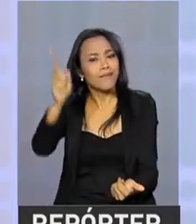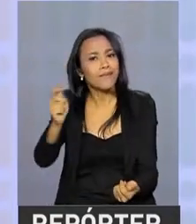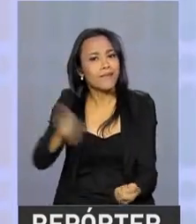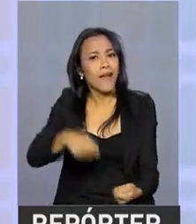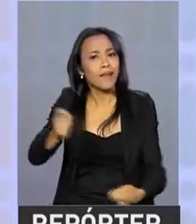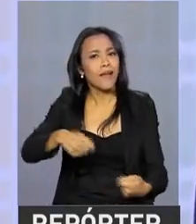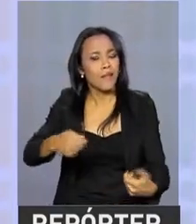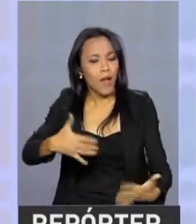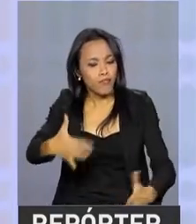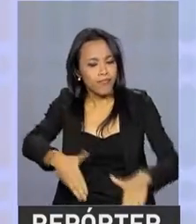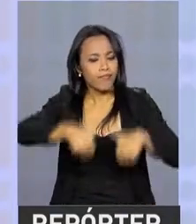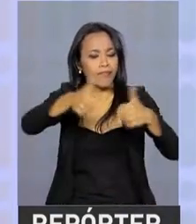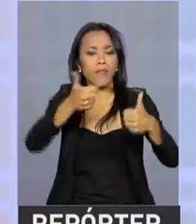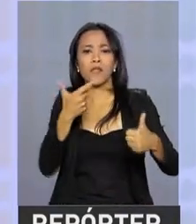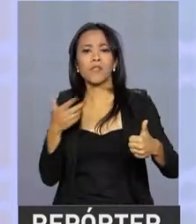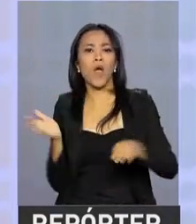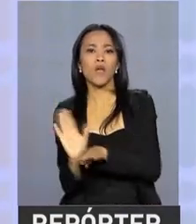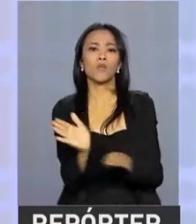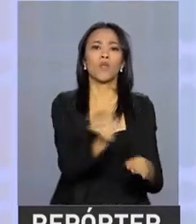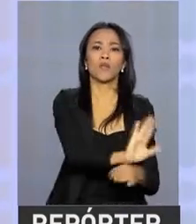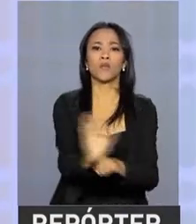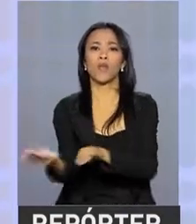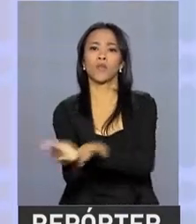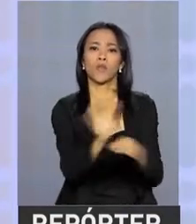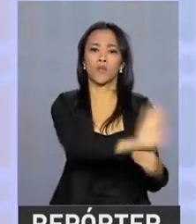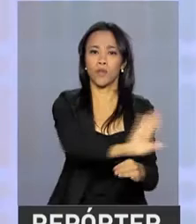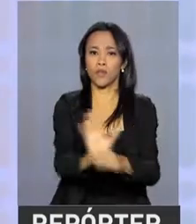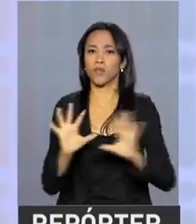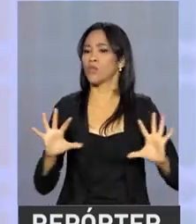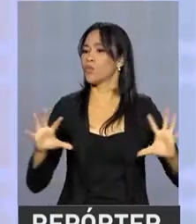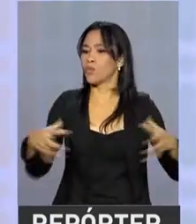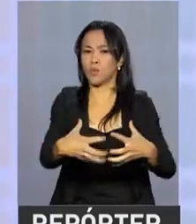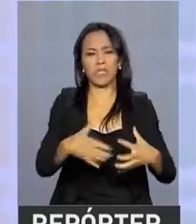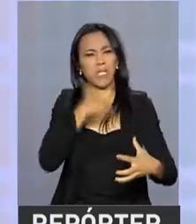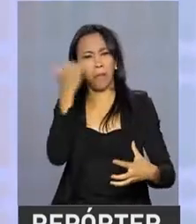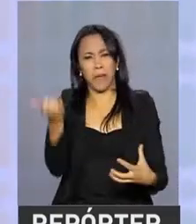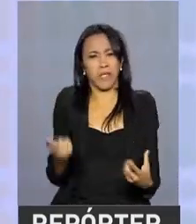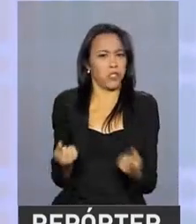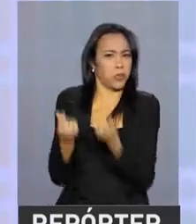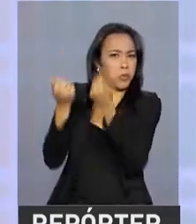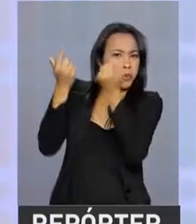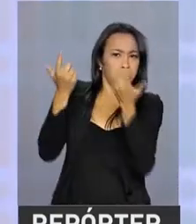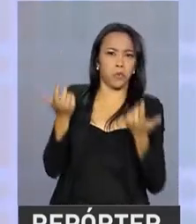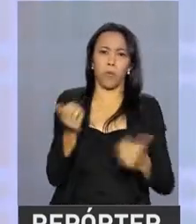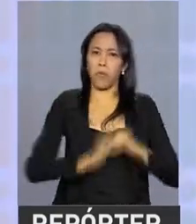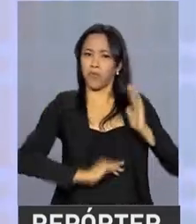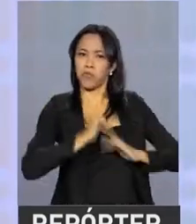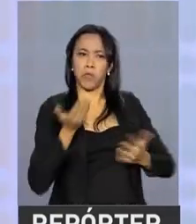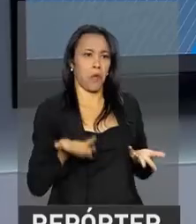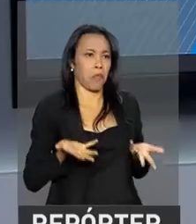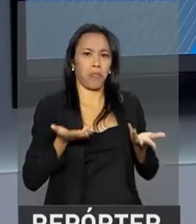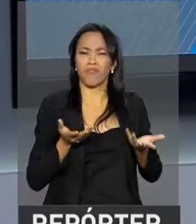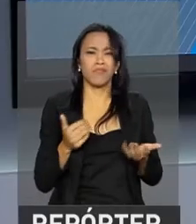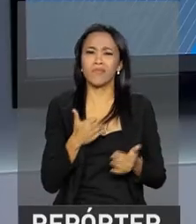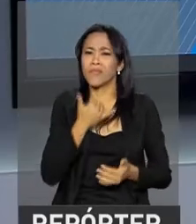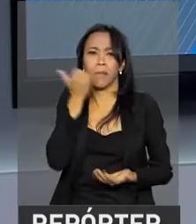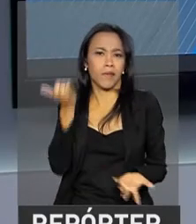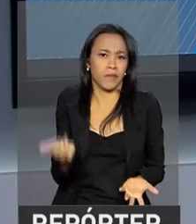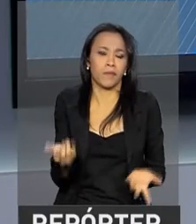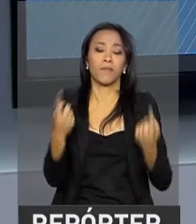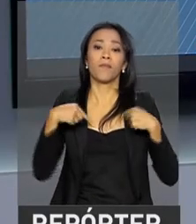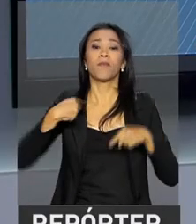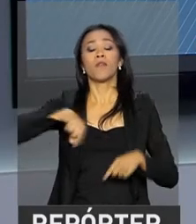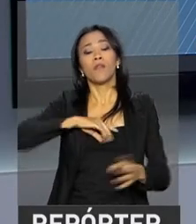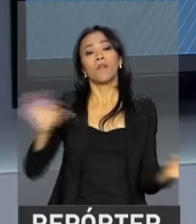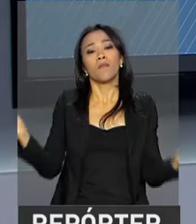com a ajuda de todos independentemente da posição social o profissional que ocupe nós